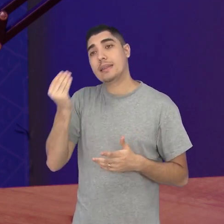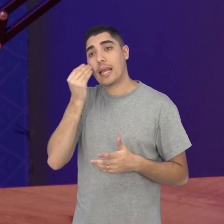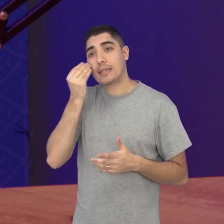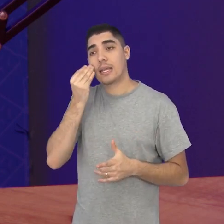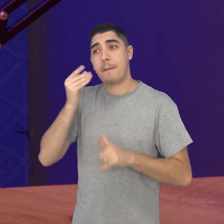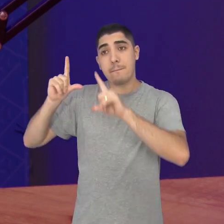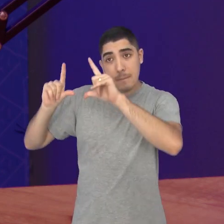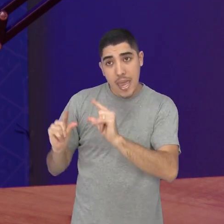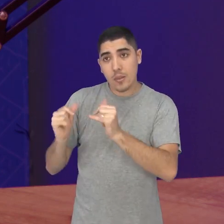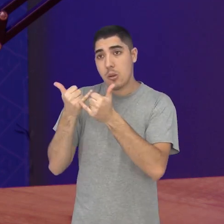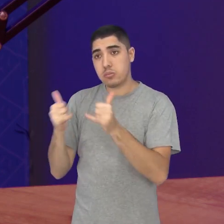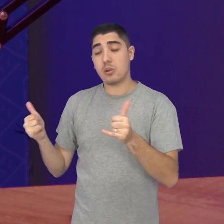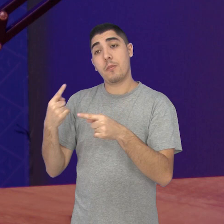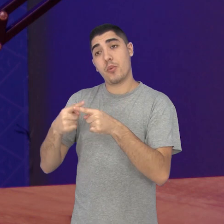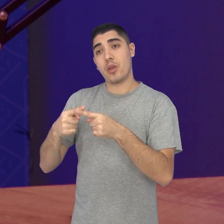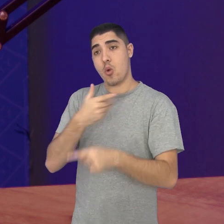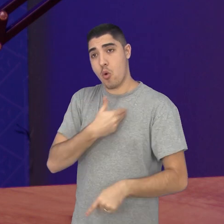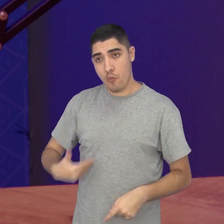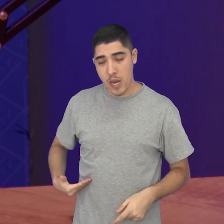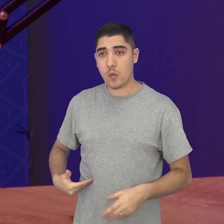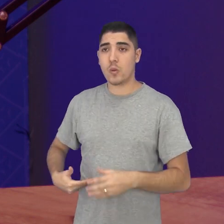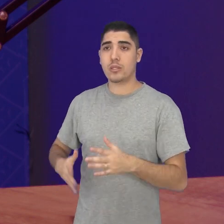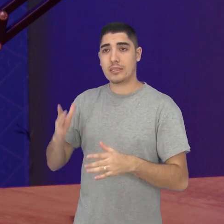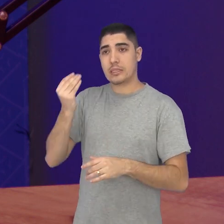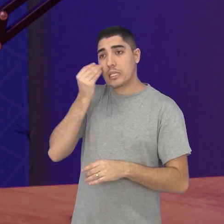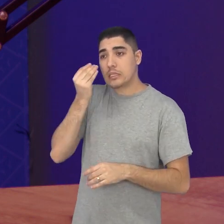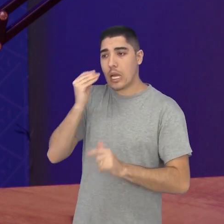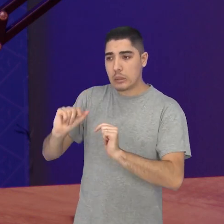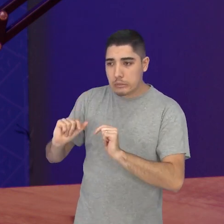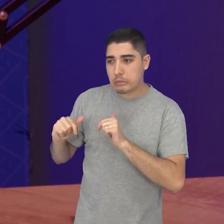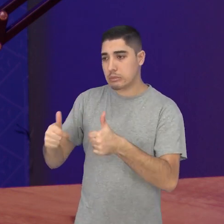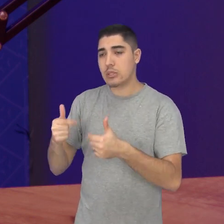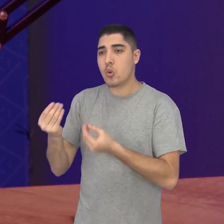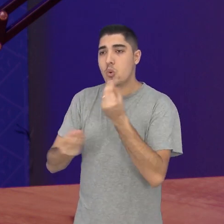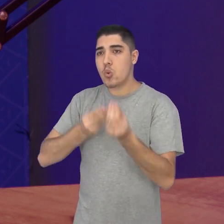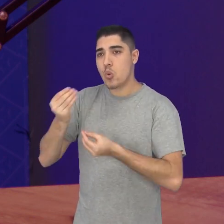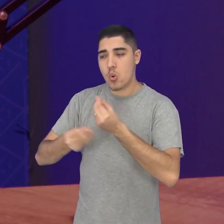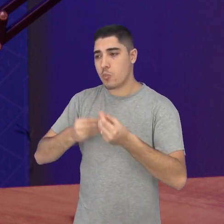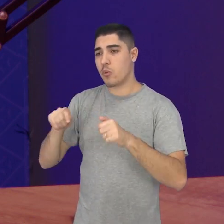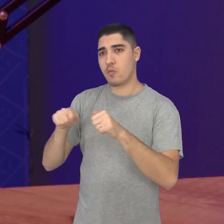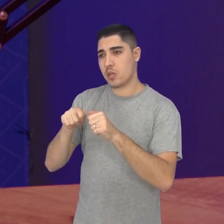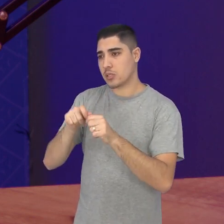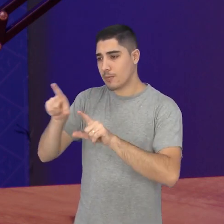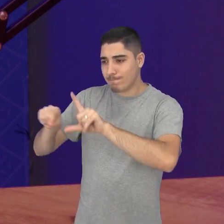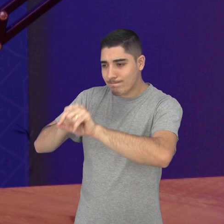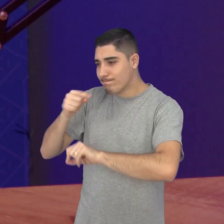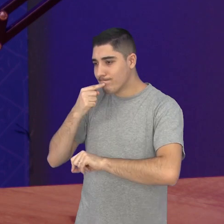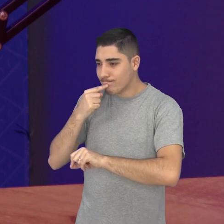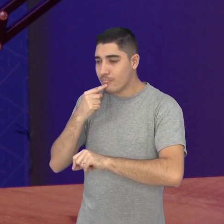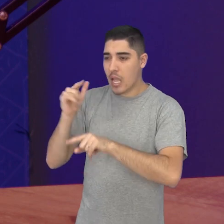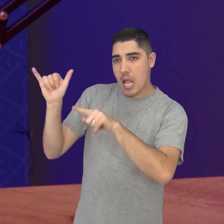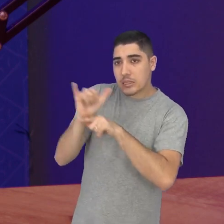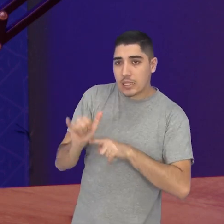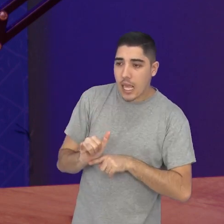menos energia, né? Uma forma, então, que os governos, eles escolhem, né, e colocam, então, impõem para a população,